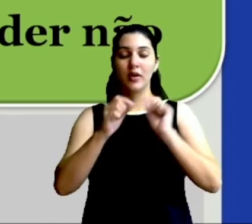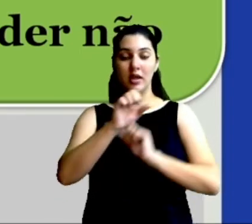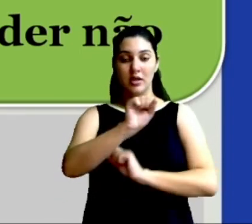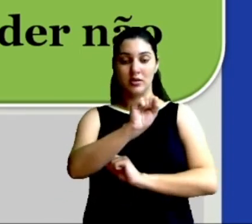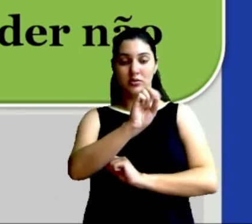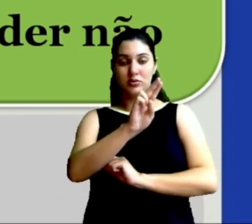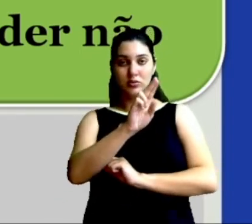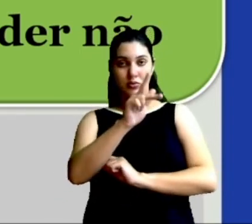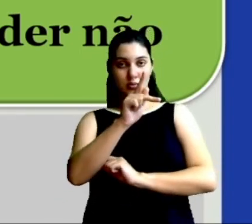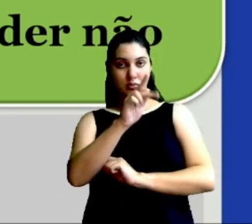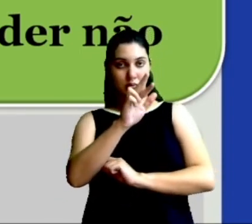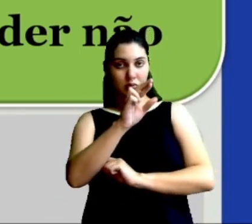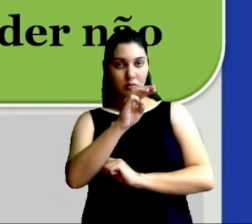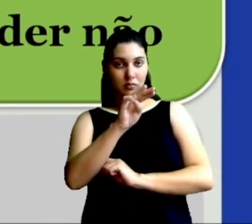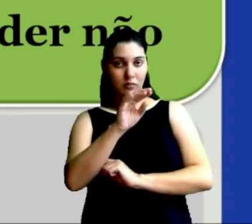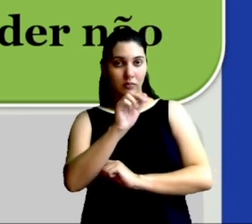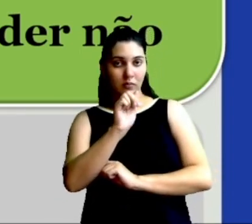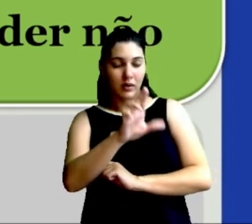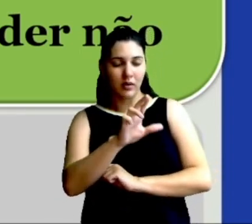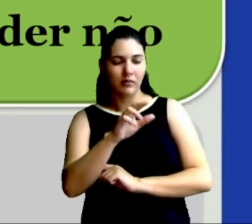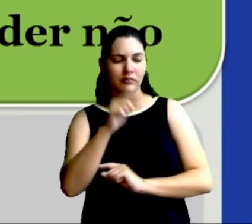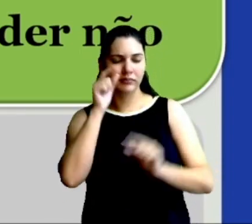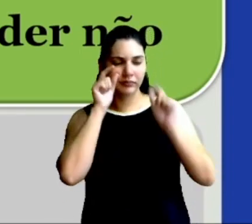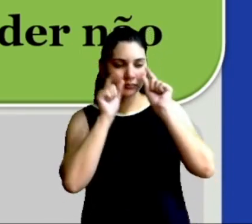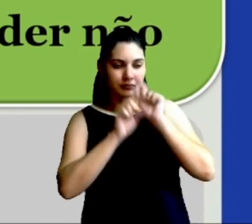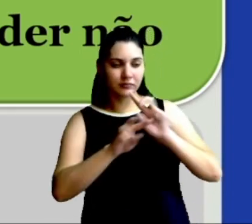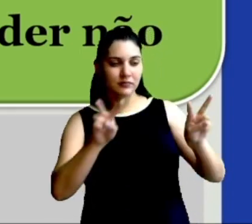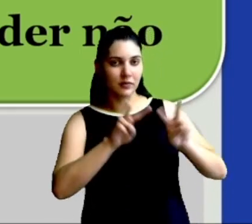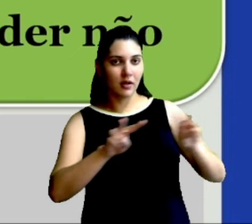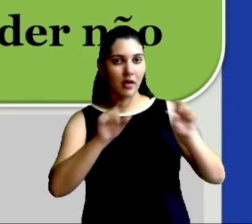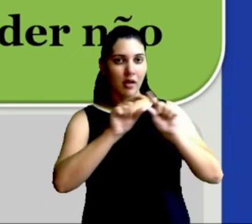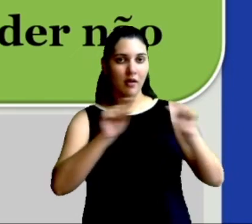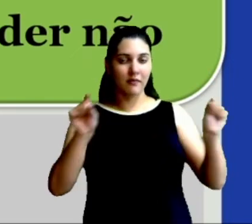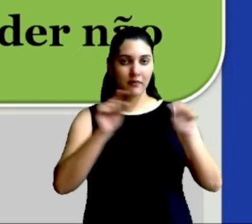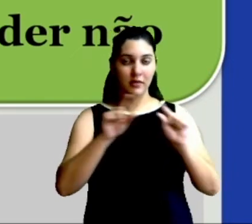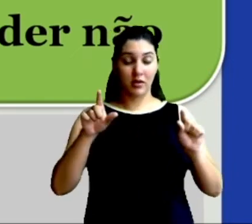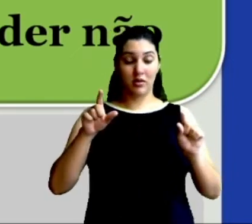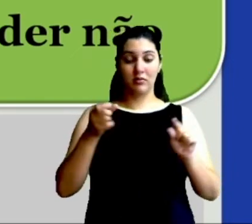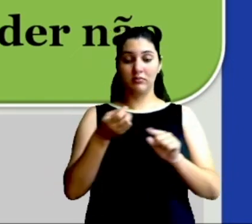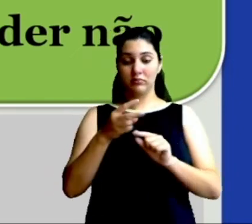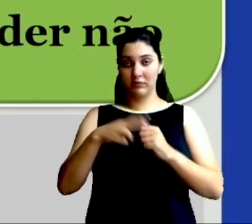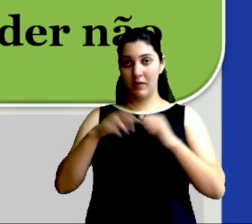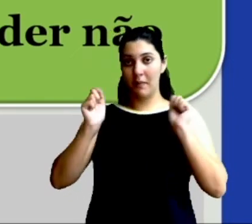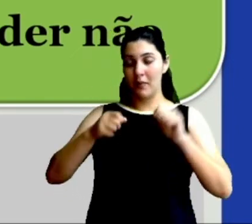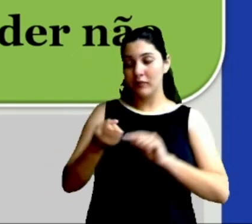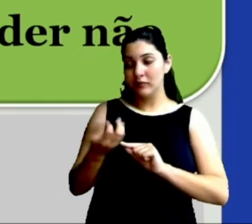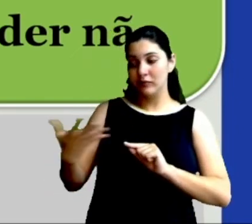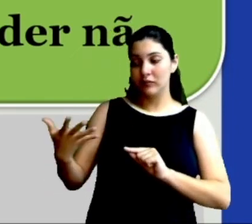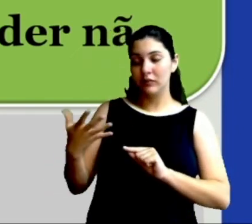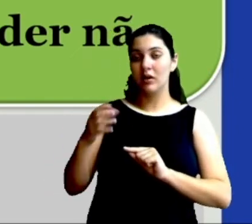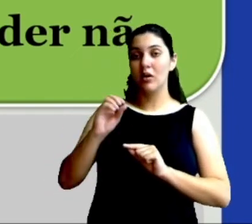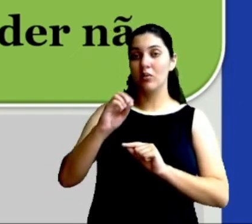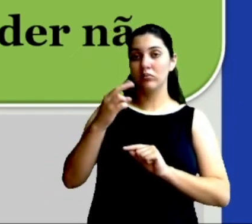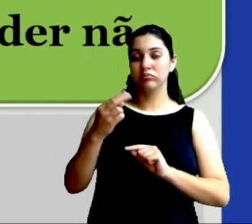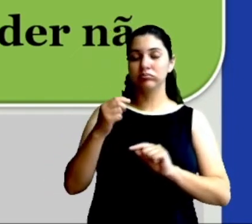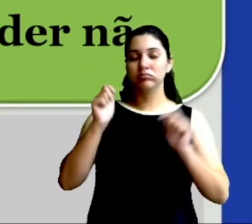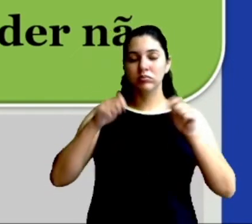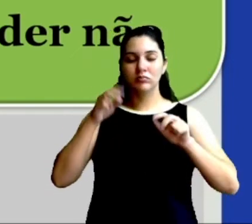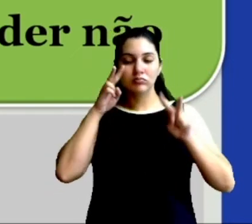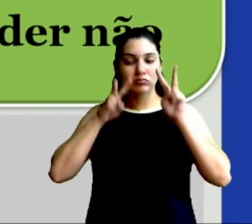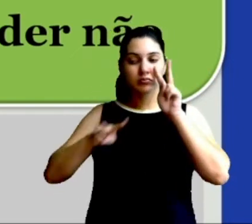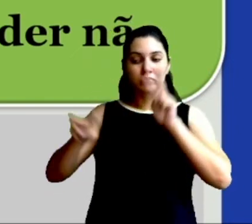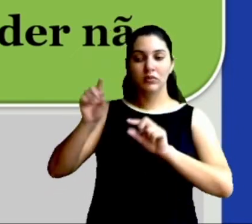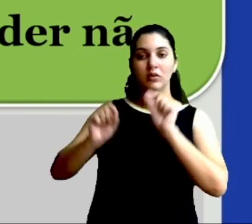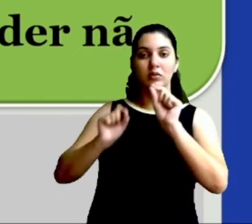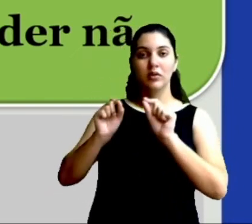aí? Eu dei uma olhadinha na minha frase e olhei. Meu verbo pode flexionar para o plural, então eu posso colocar no plural. Ou eu posso dar uma olhadinha